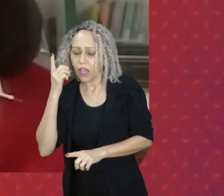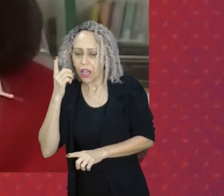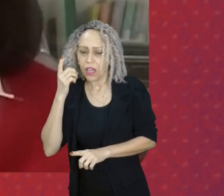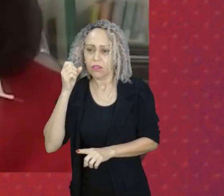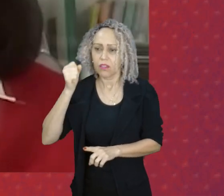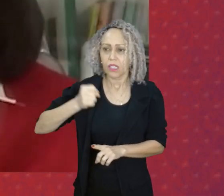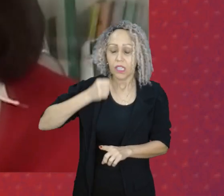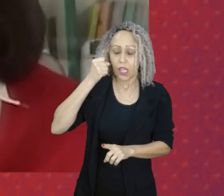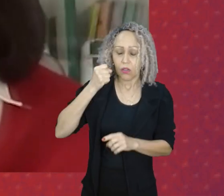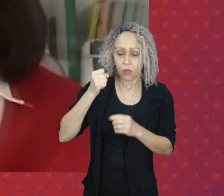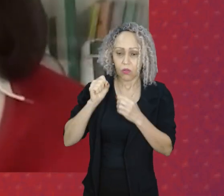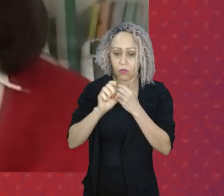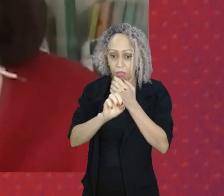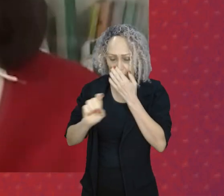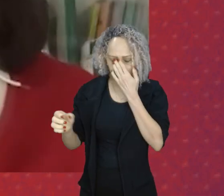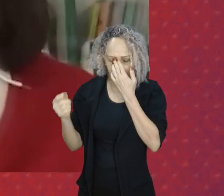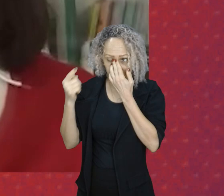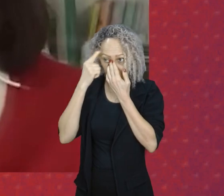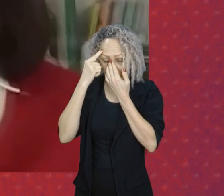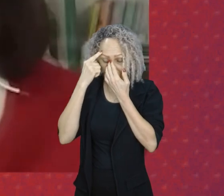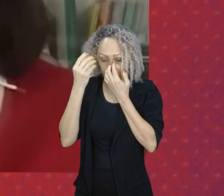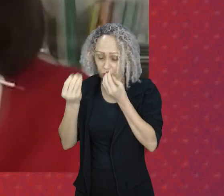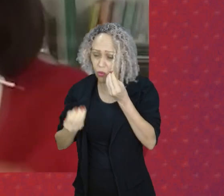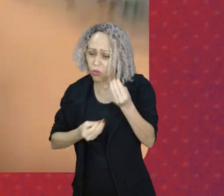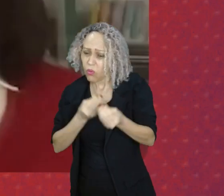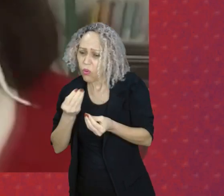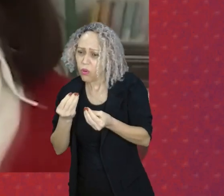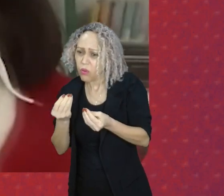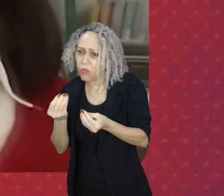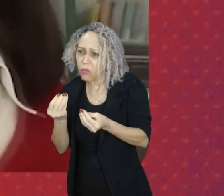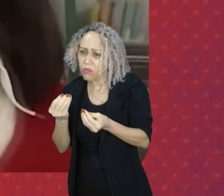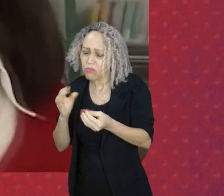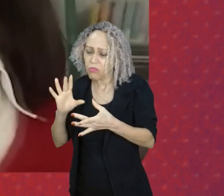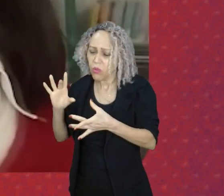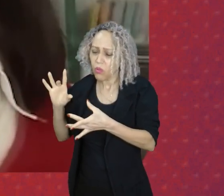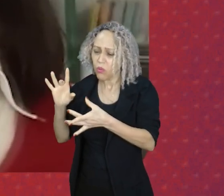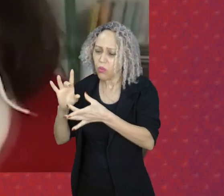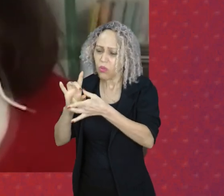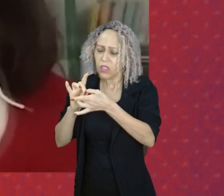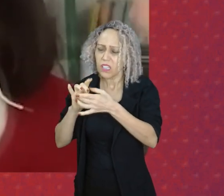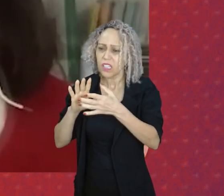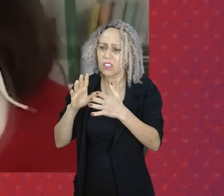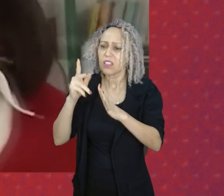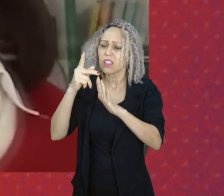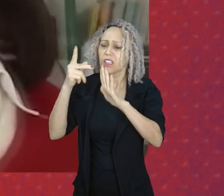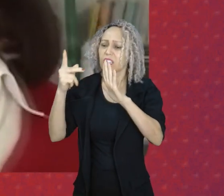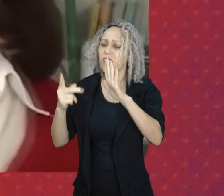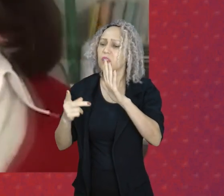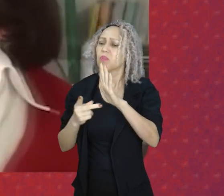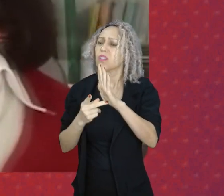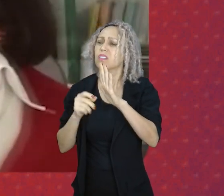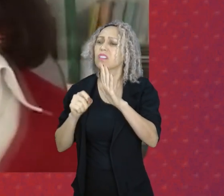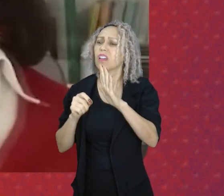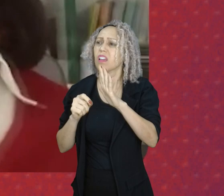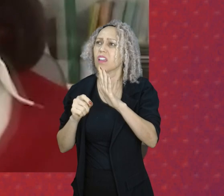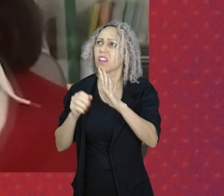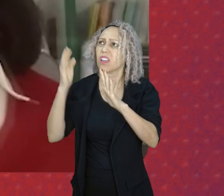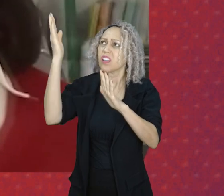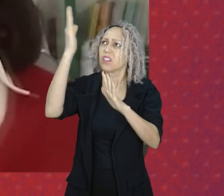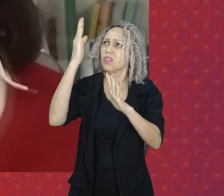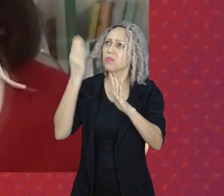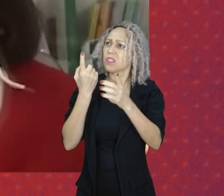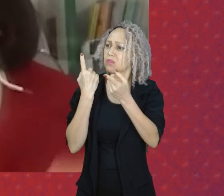sua atuação específica no contexto desse grande projeto de reconstrução e transformação do